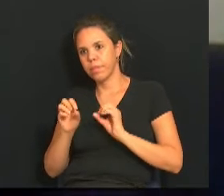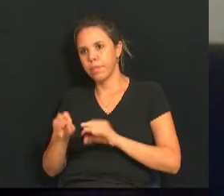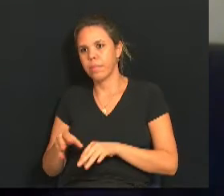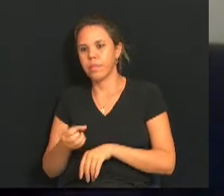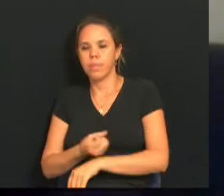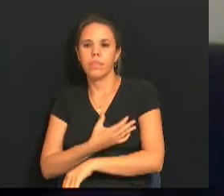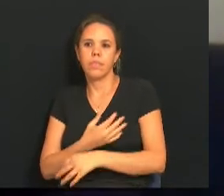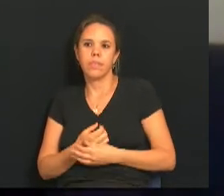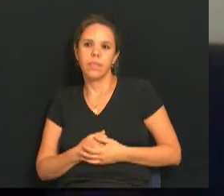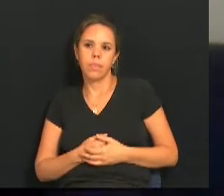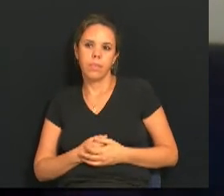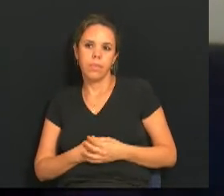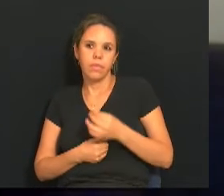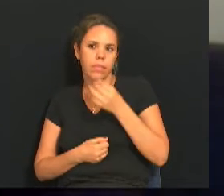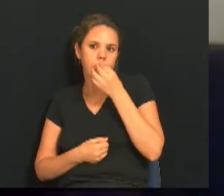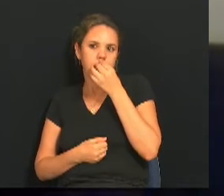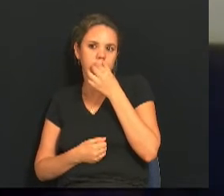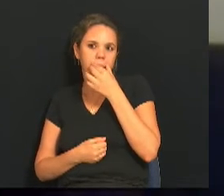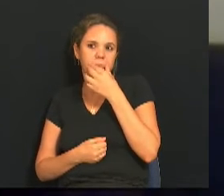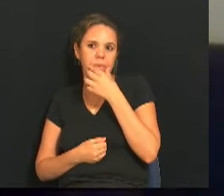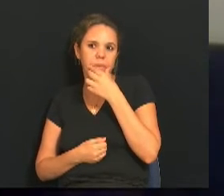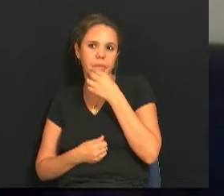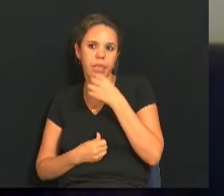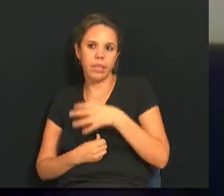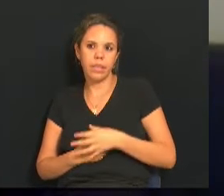fundamental, tá, do município.